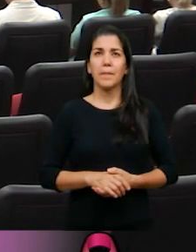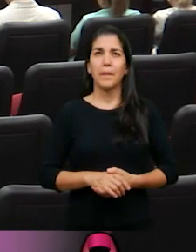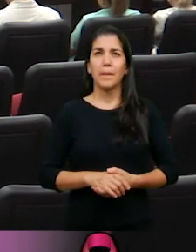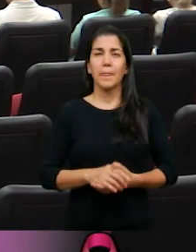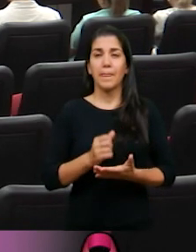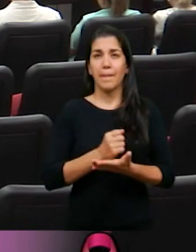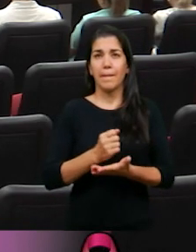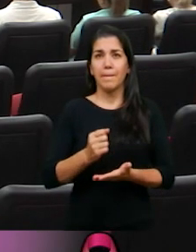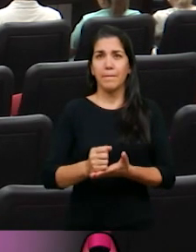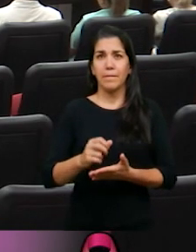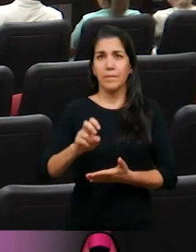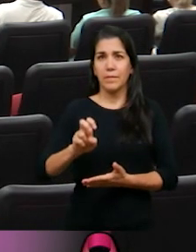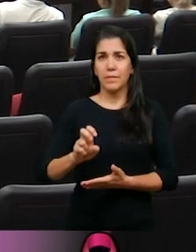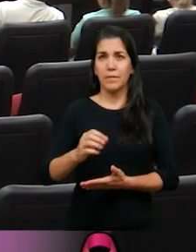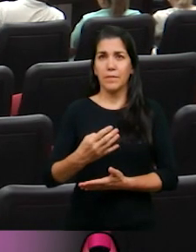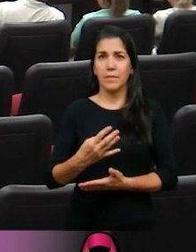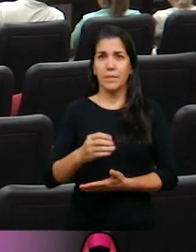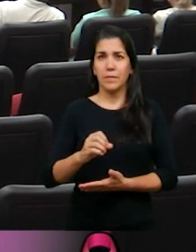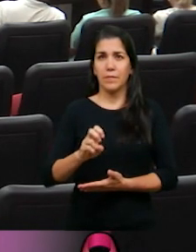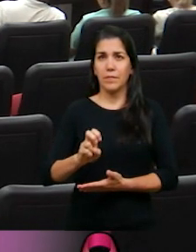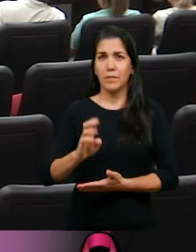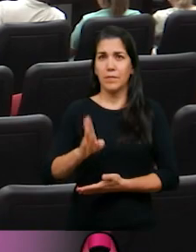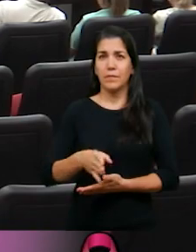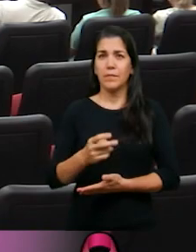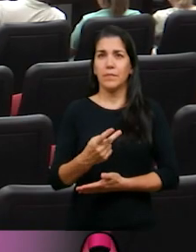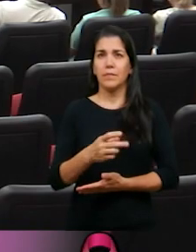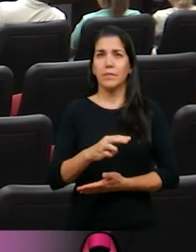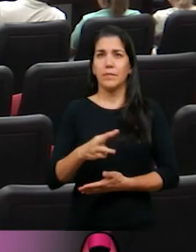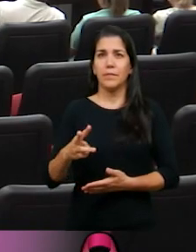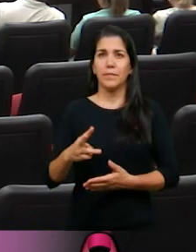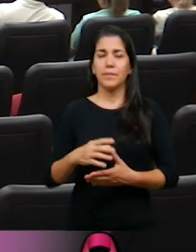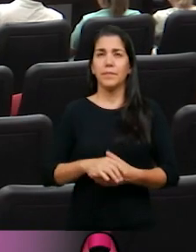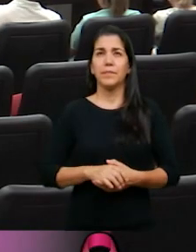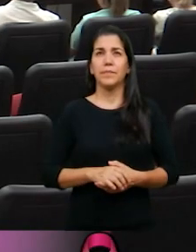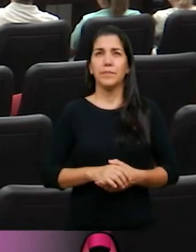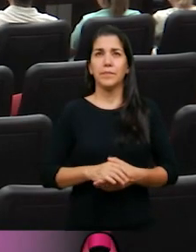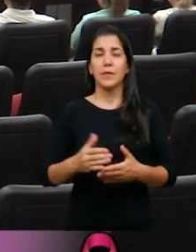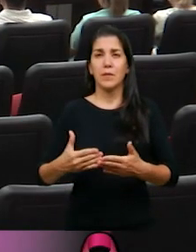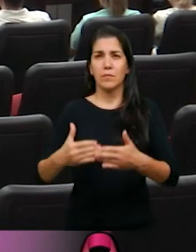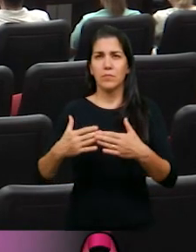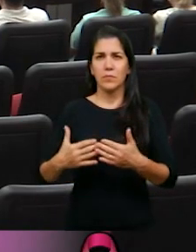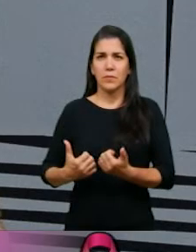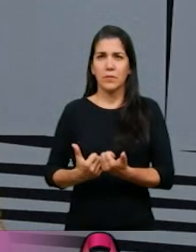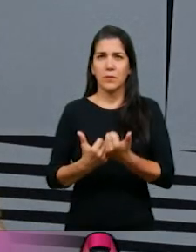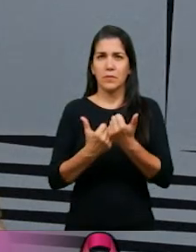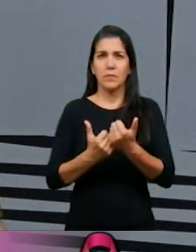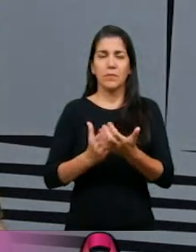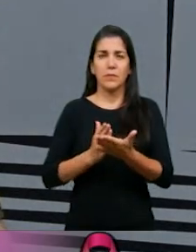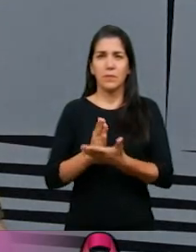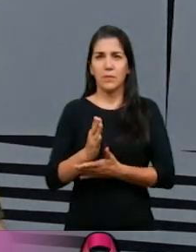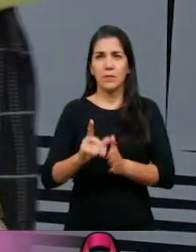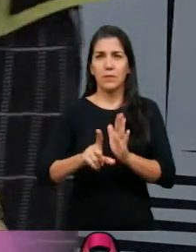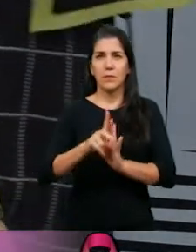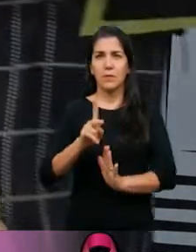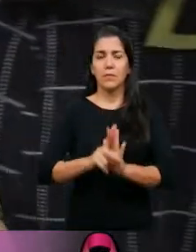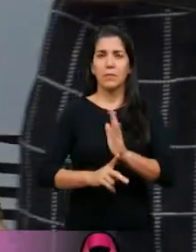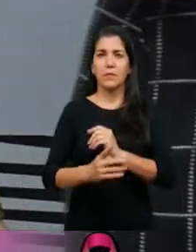Protocolo 5.405, de 2023. Ementa, moção de apoio à aprovação do projeto de lei